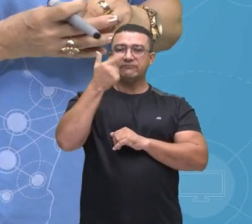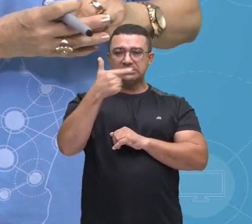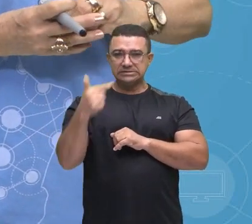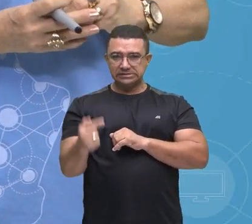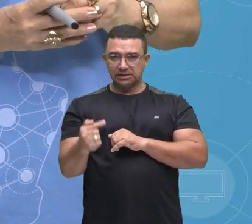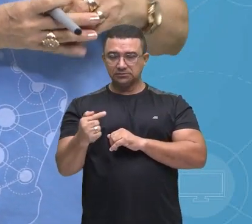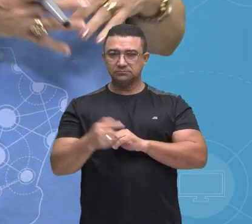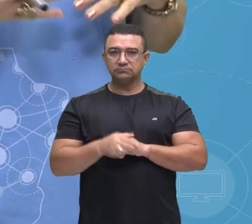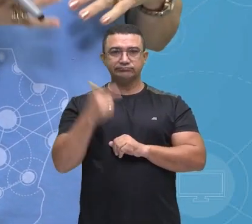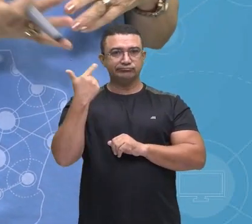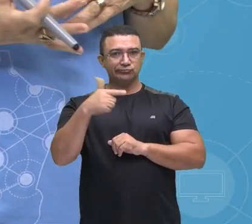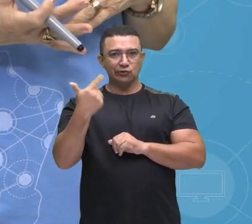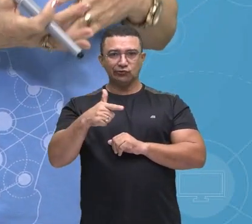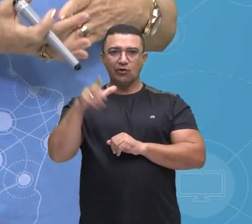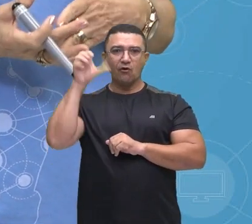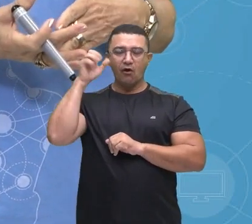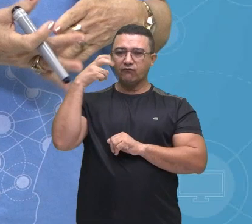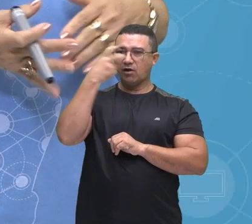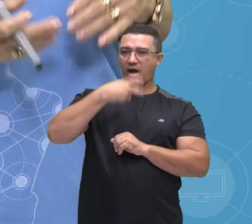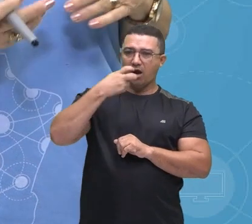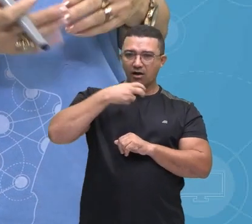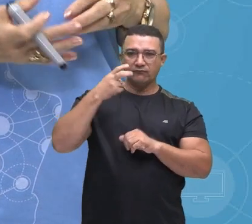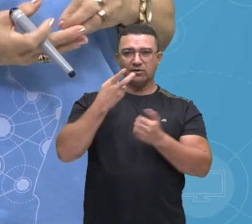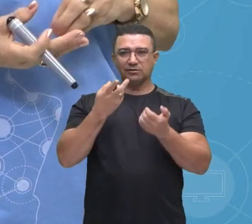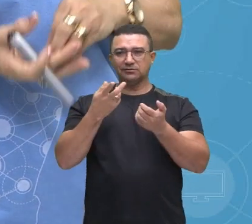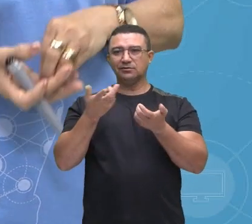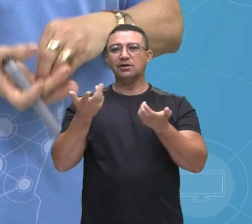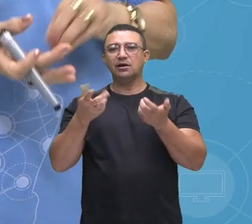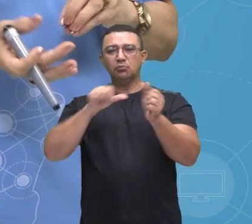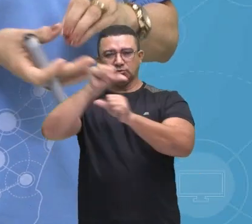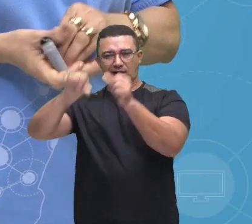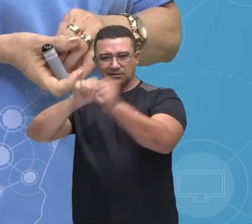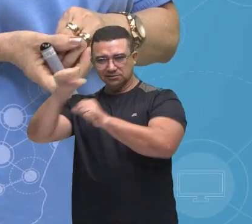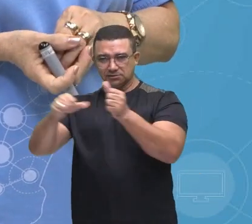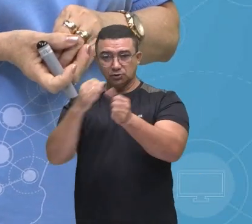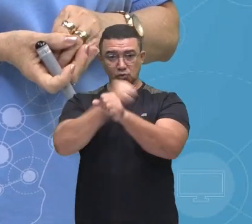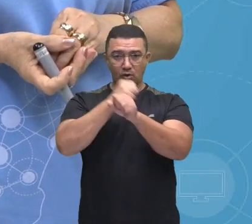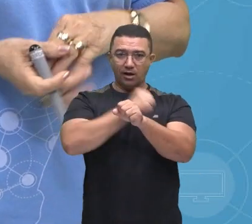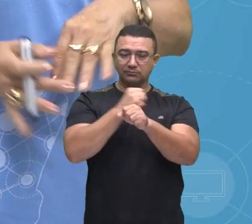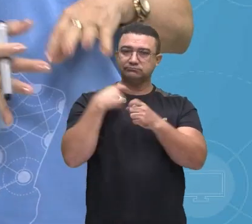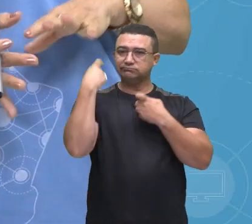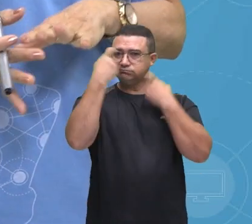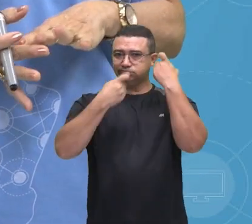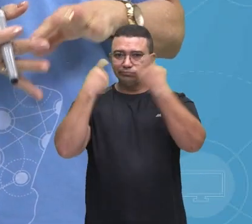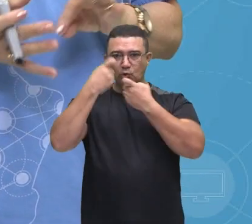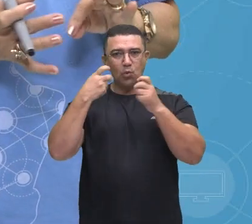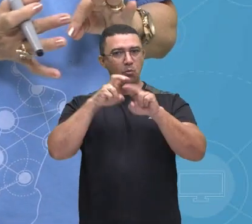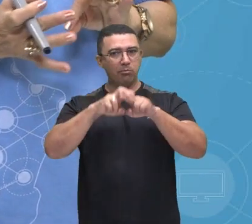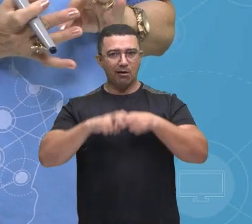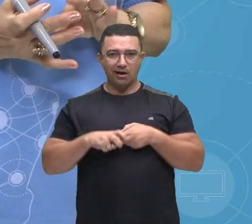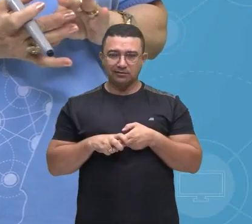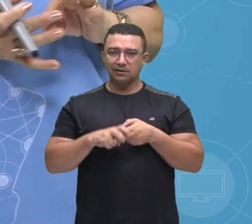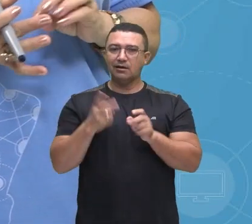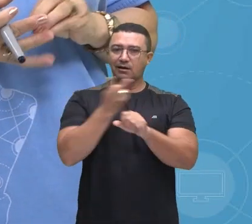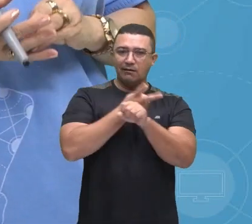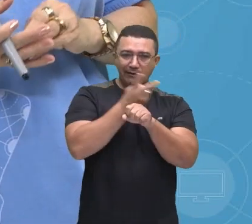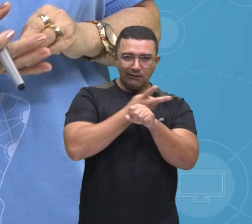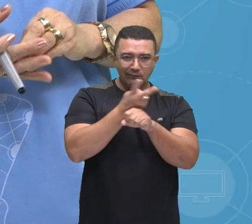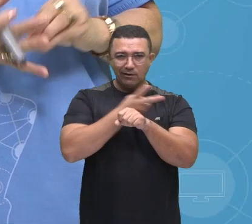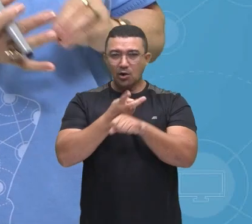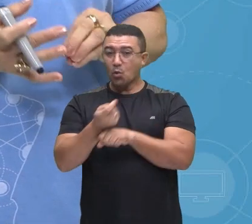ter ouvido sua voz na virada do ano foi motivo de muita preocupação. Procurava um